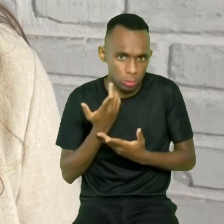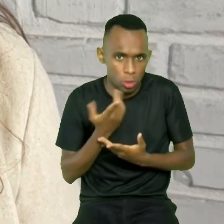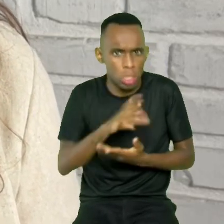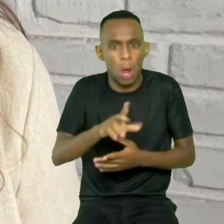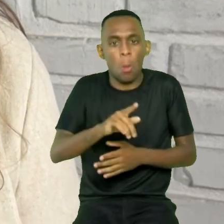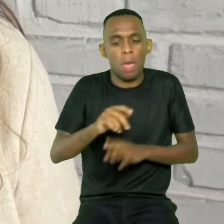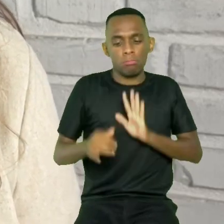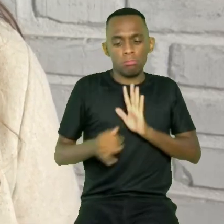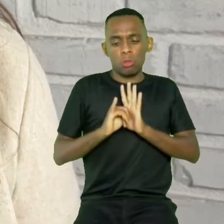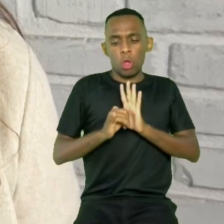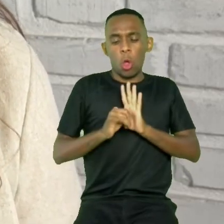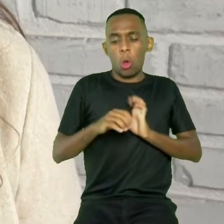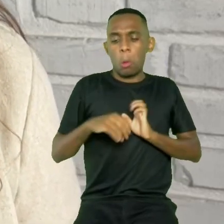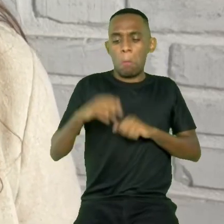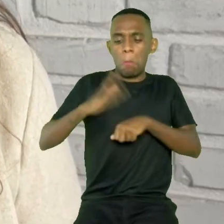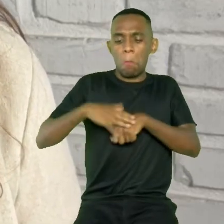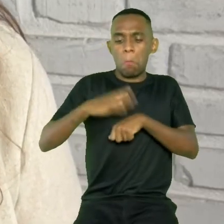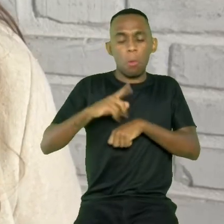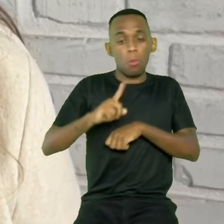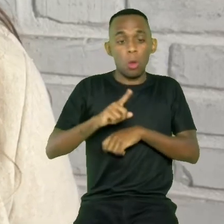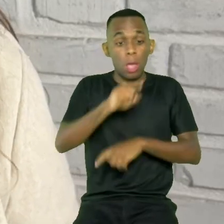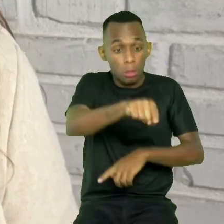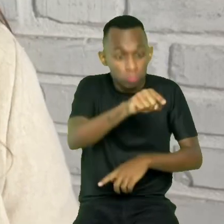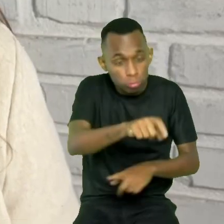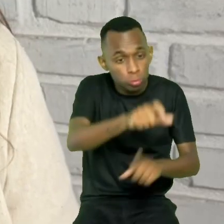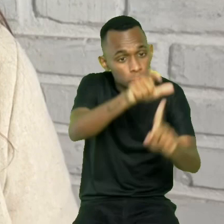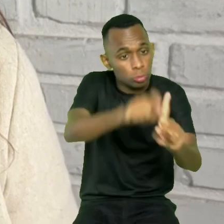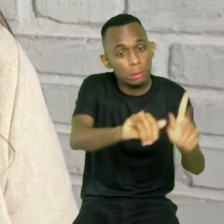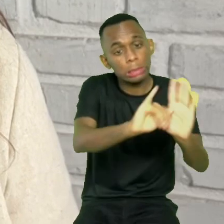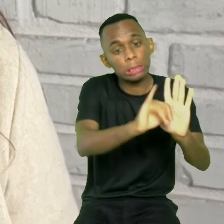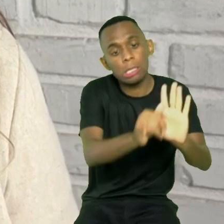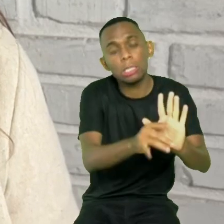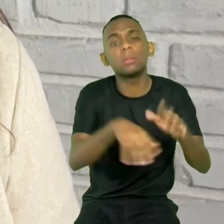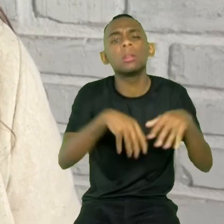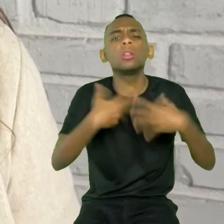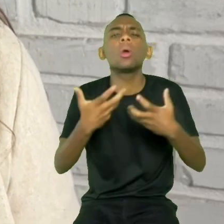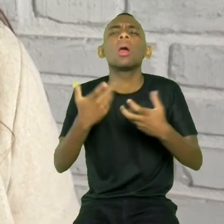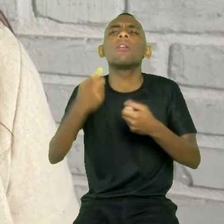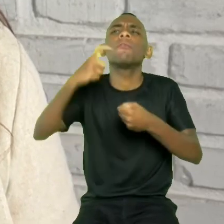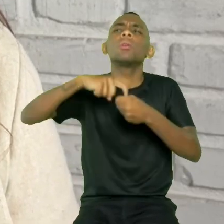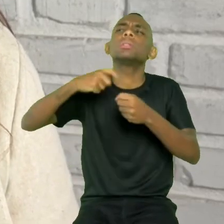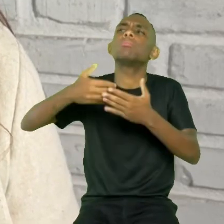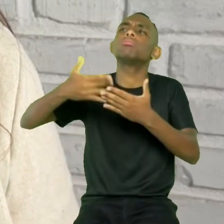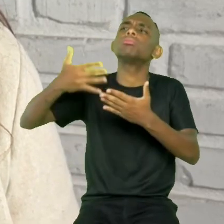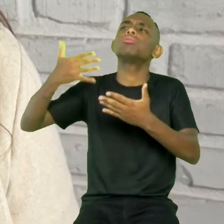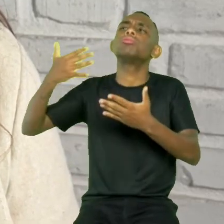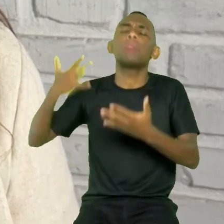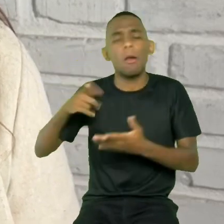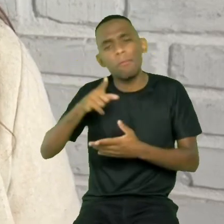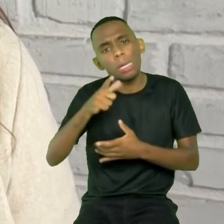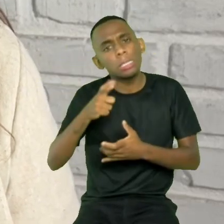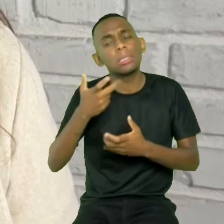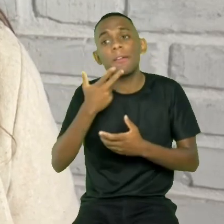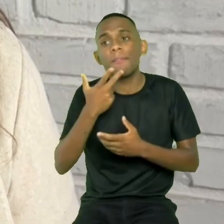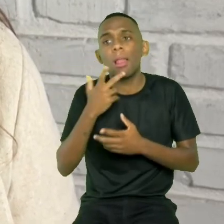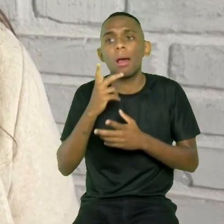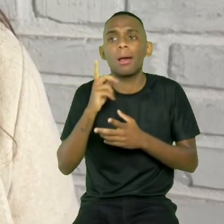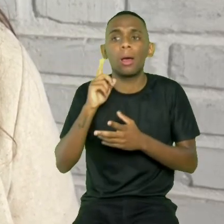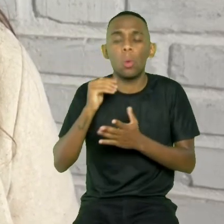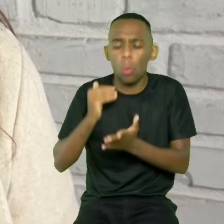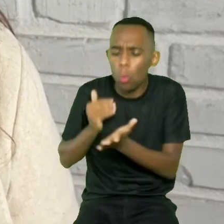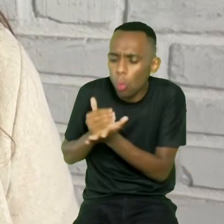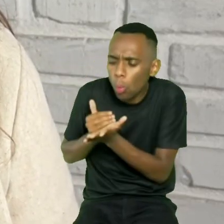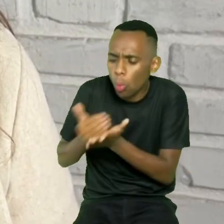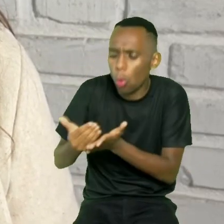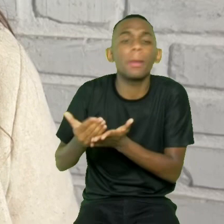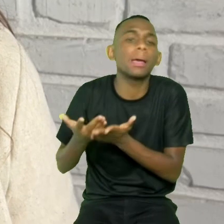aquela história. E aí eu quero voltar um pouquinho ali na sua trajetória para falar sobre o início da sua